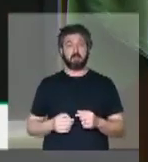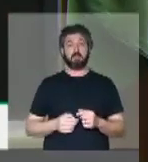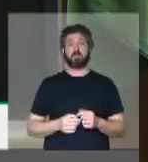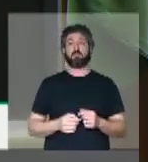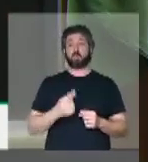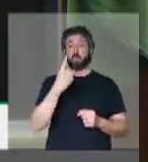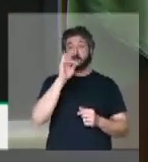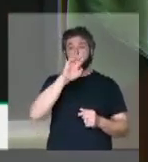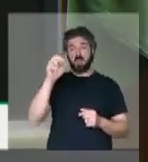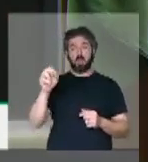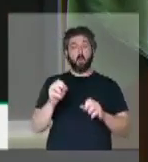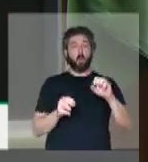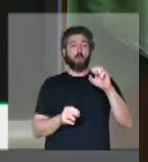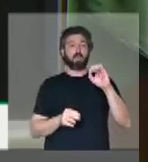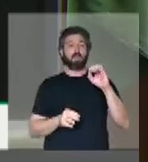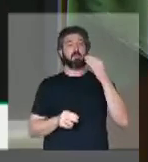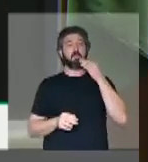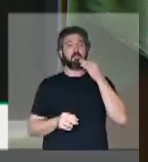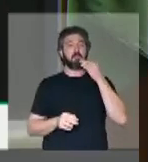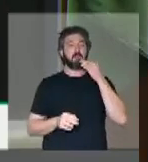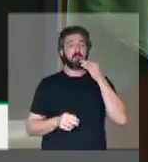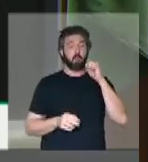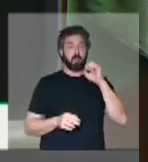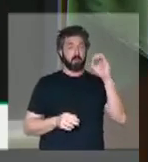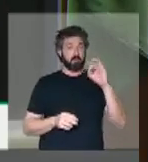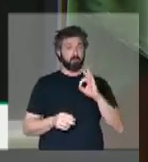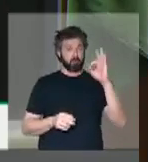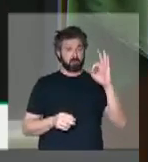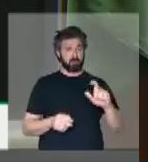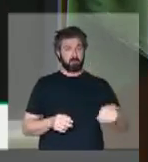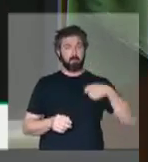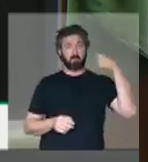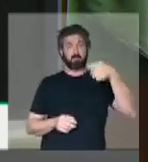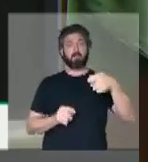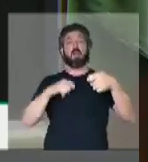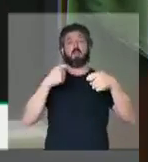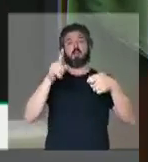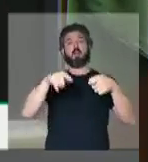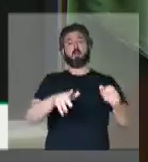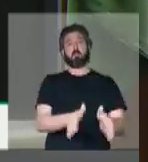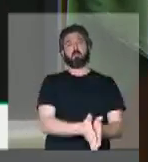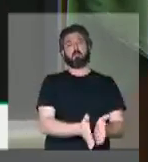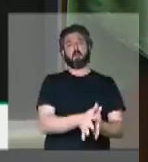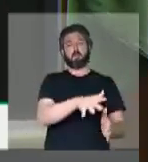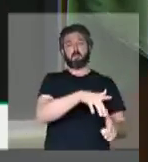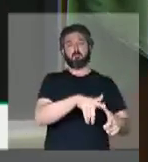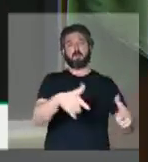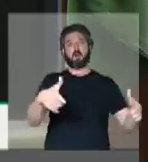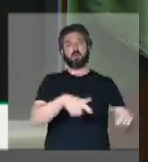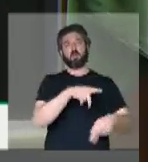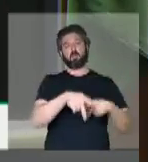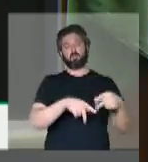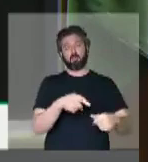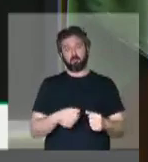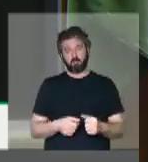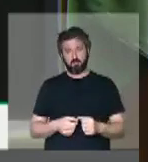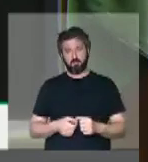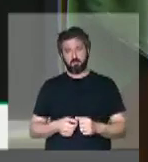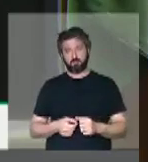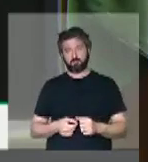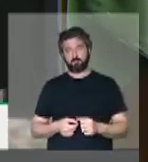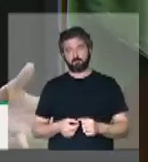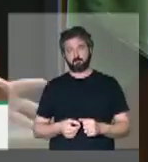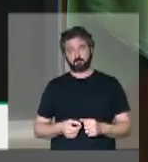ano, 80 bilhões, 80% desse valor, sairia do regime geral, ou vai sair do